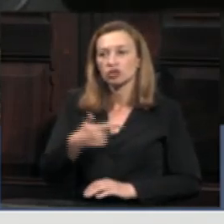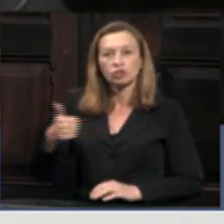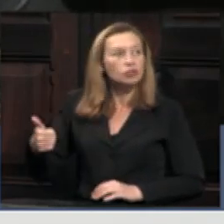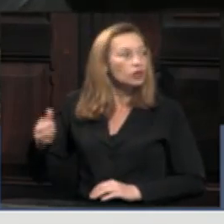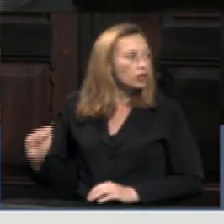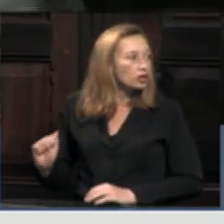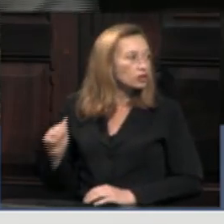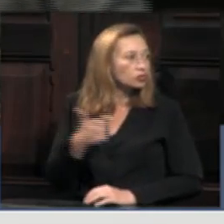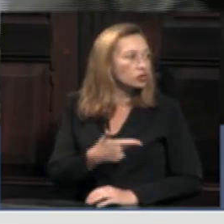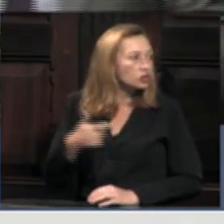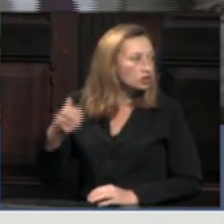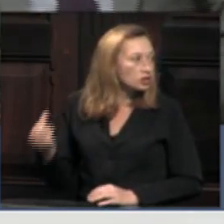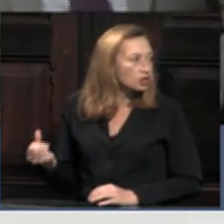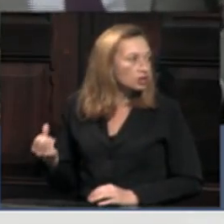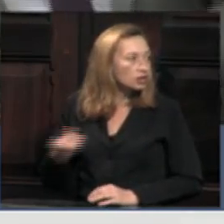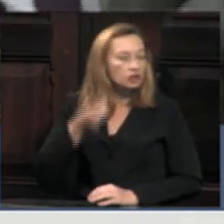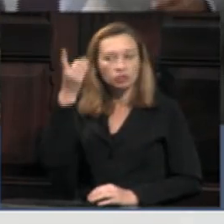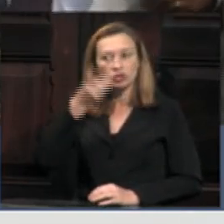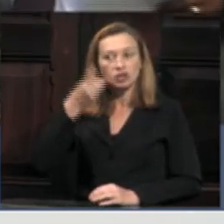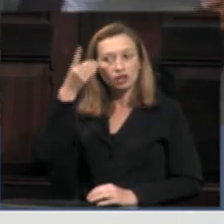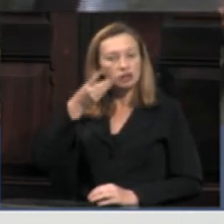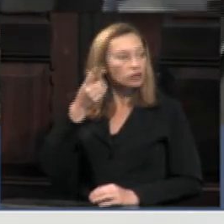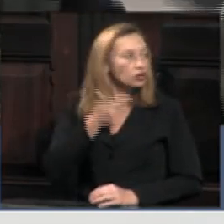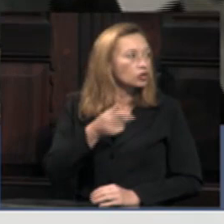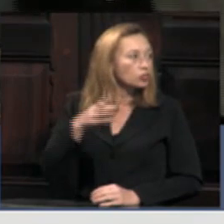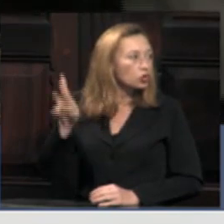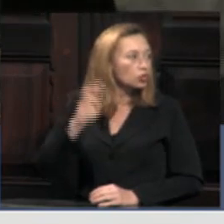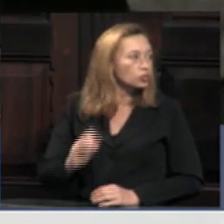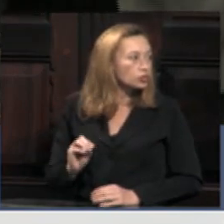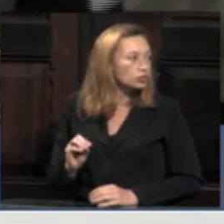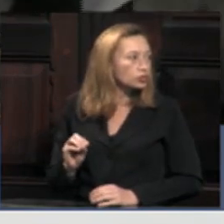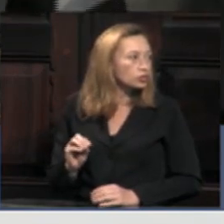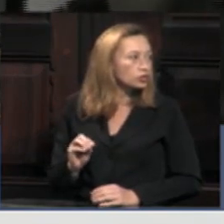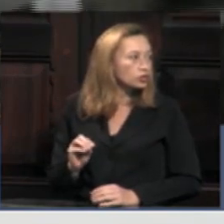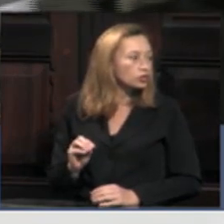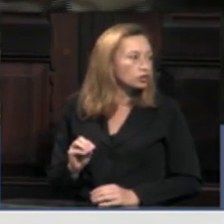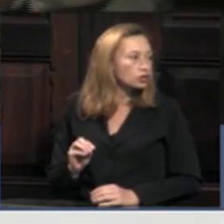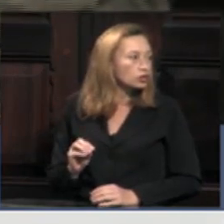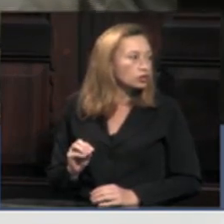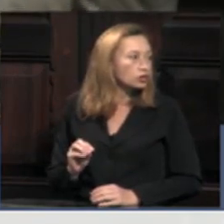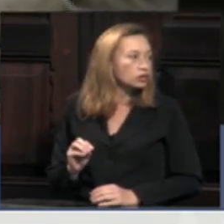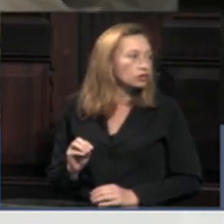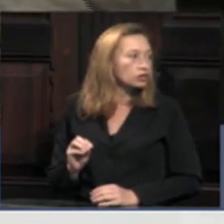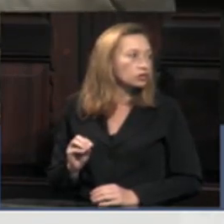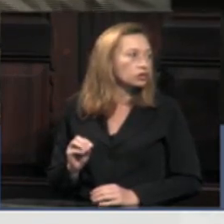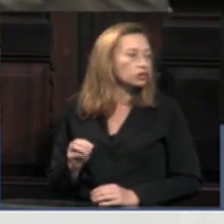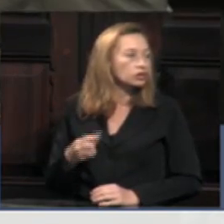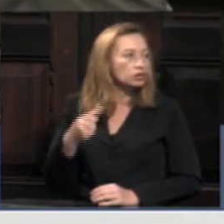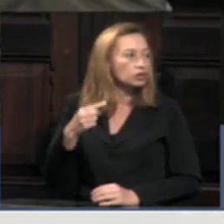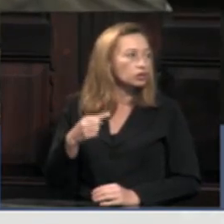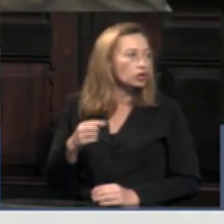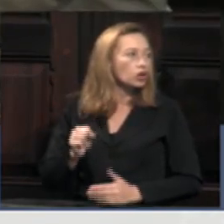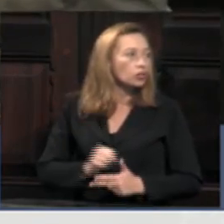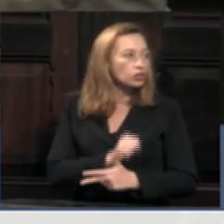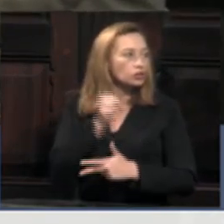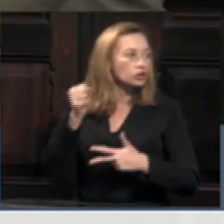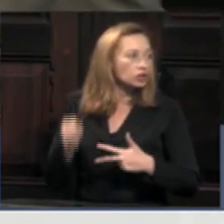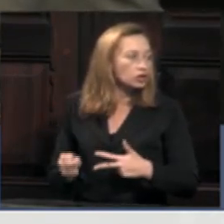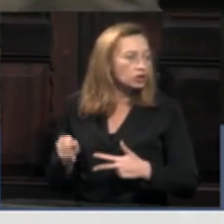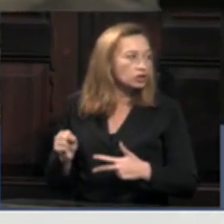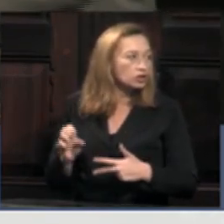1821A/2016, de autoria do deputado Bruno Dauaire, que autoriza o Poder Executivo do Estado do Rio de Janeiro